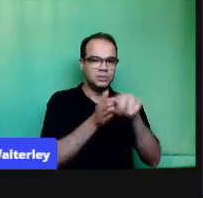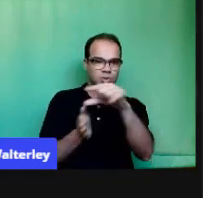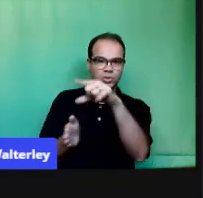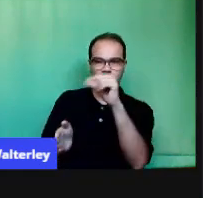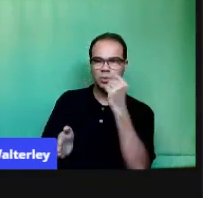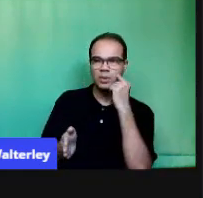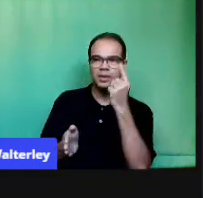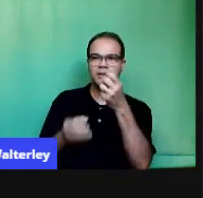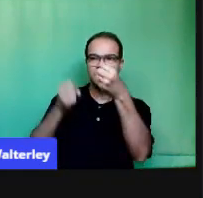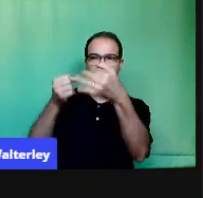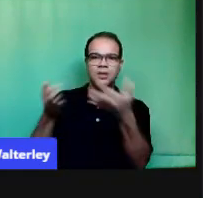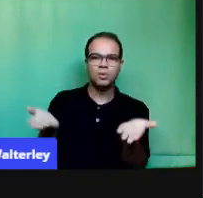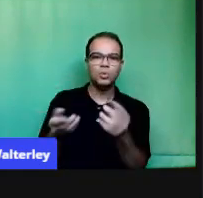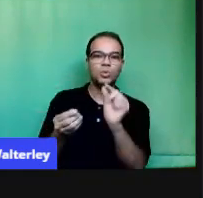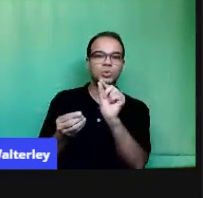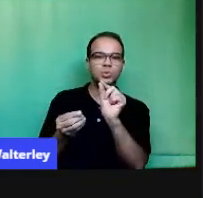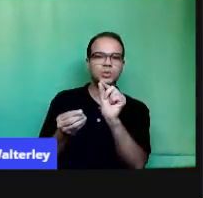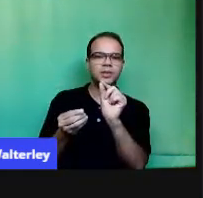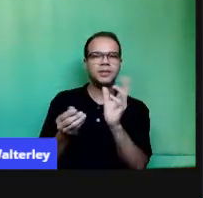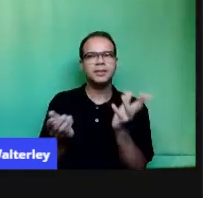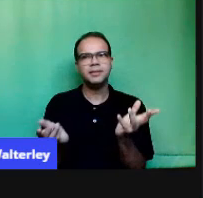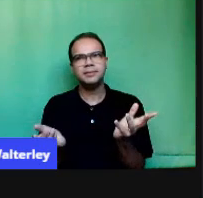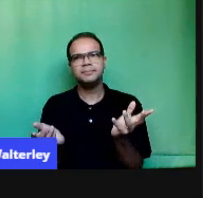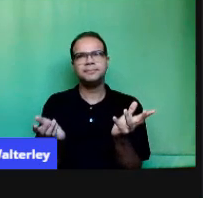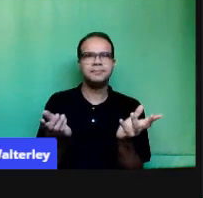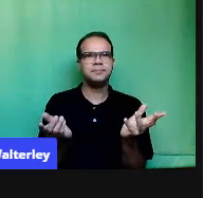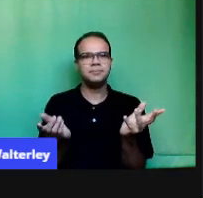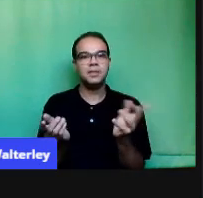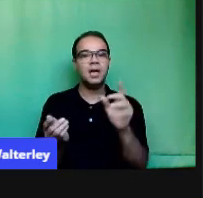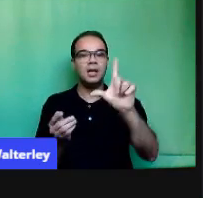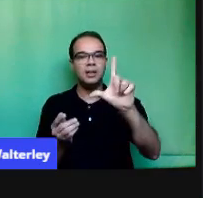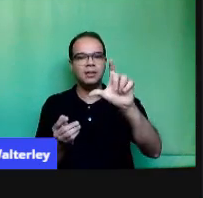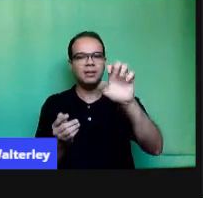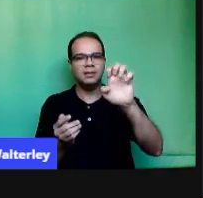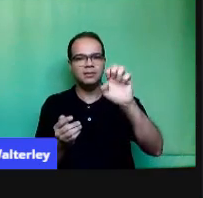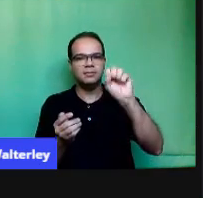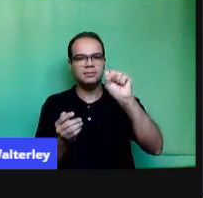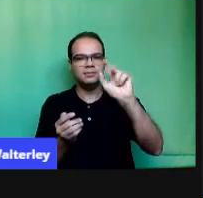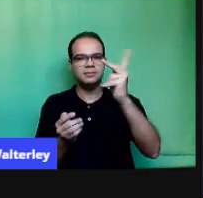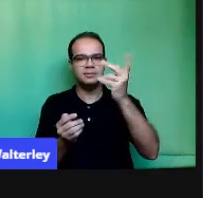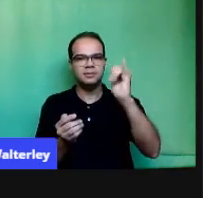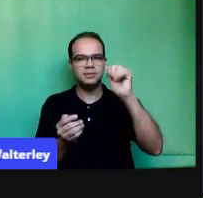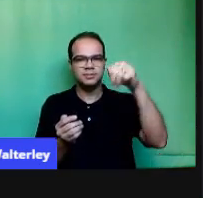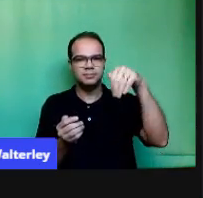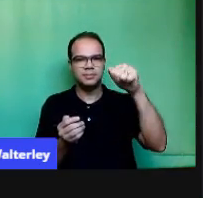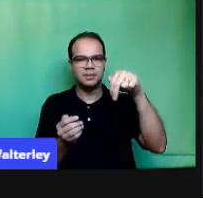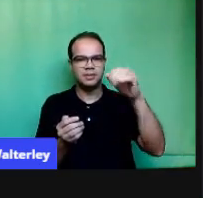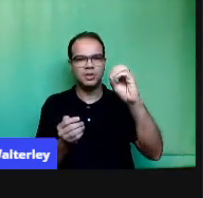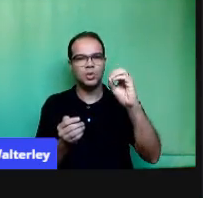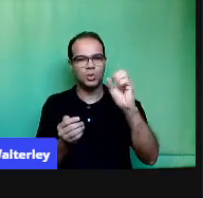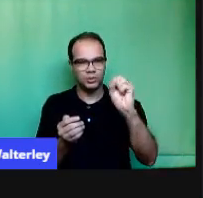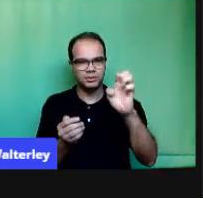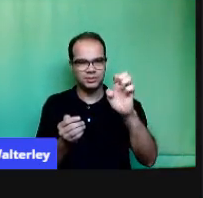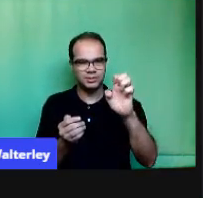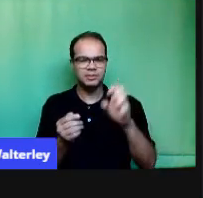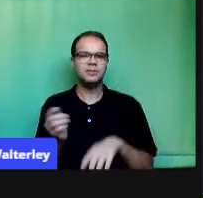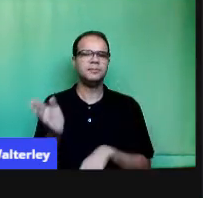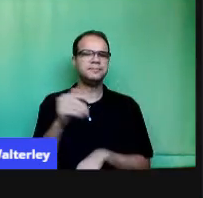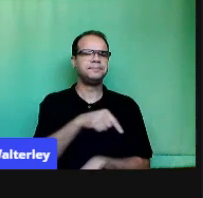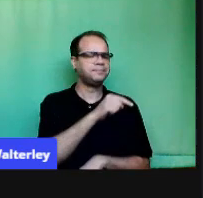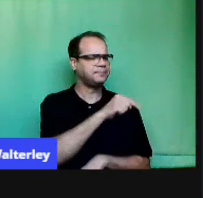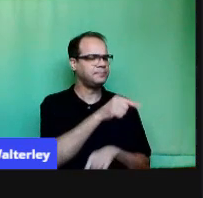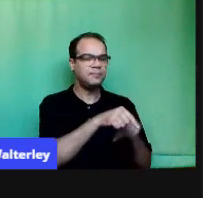professores. Vamos supor que o assunto de hoje seja sobre leishmaniose, certo? Então, ali no primeiro grupo eu coloco o que você sabe